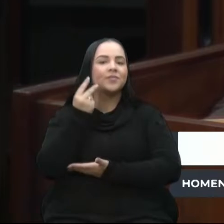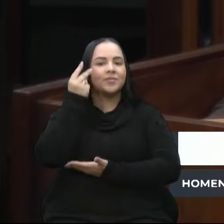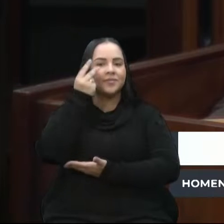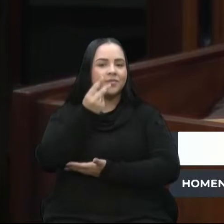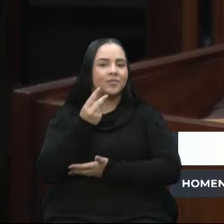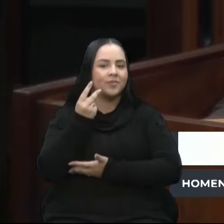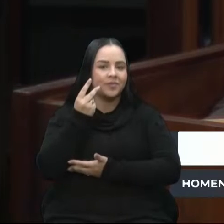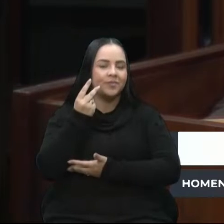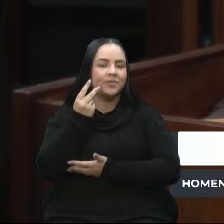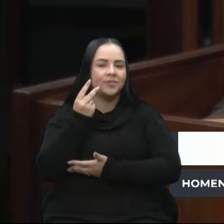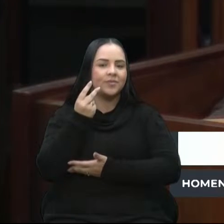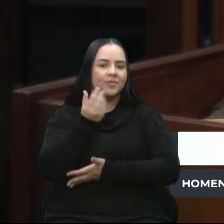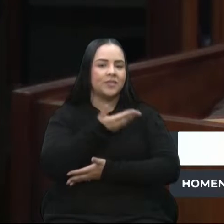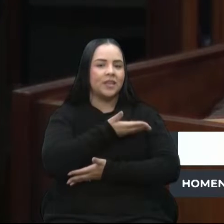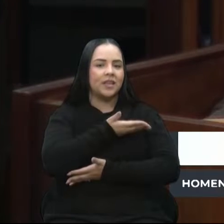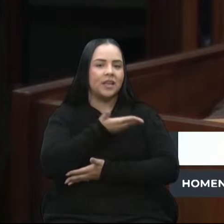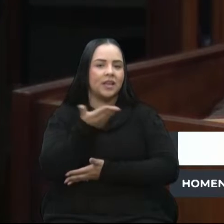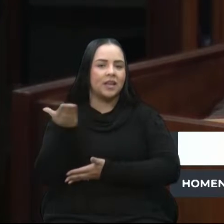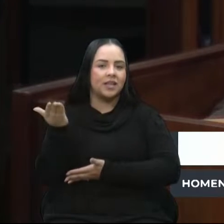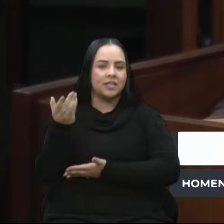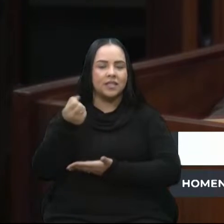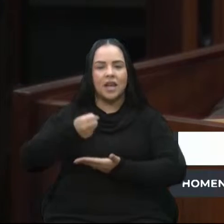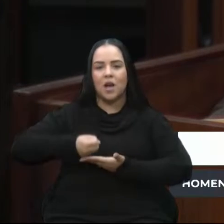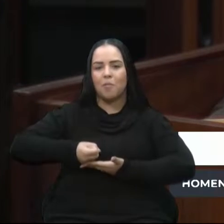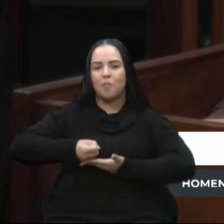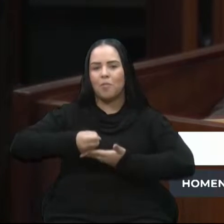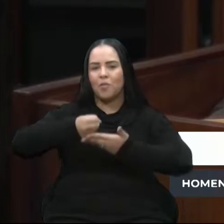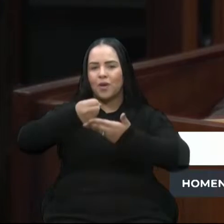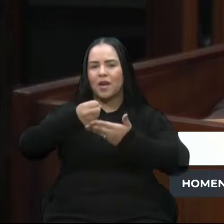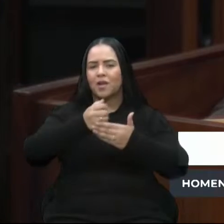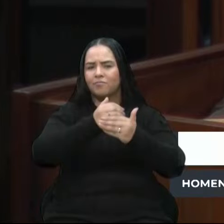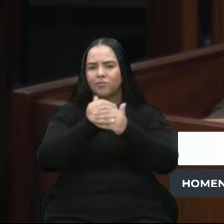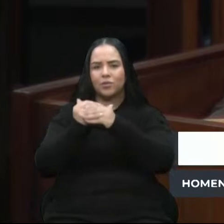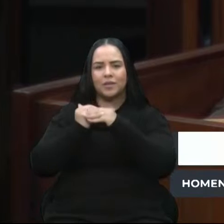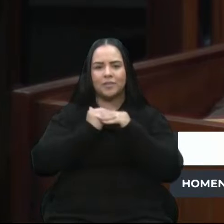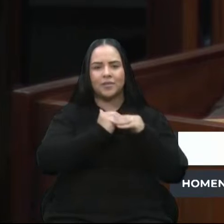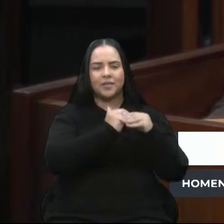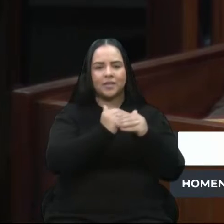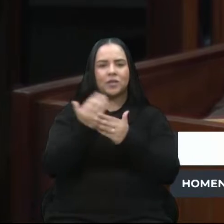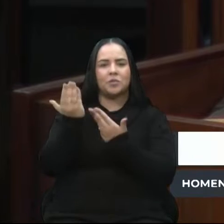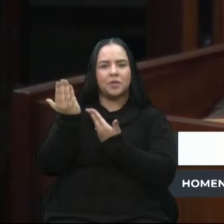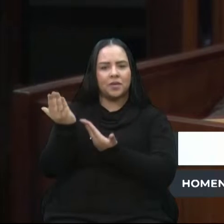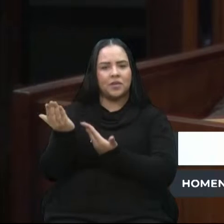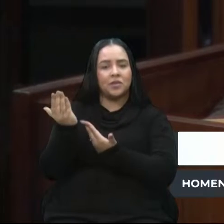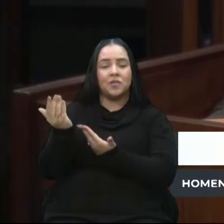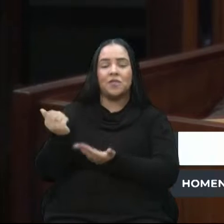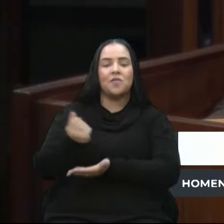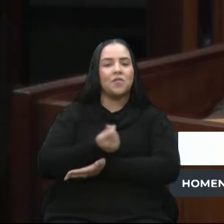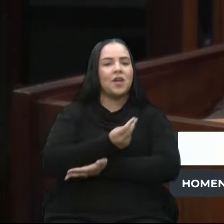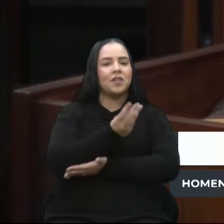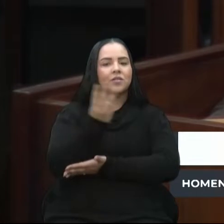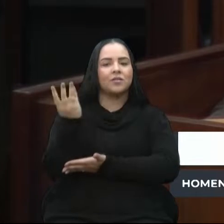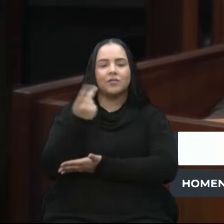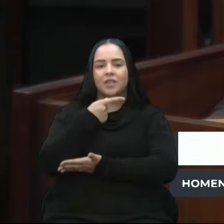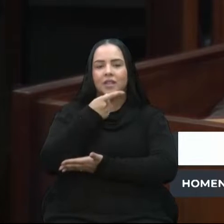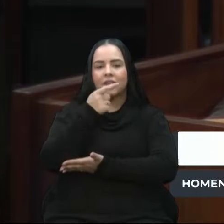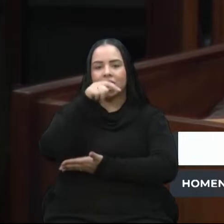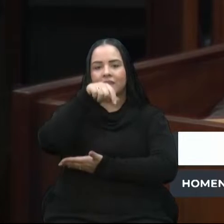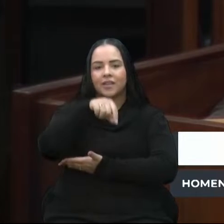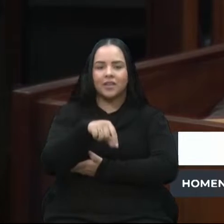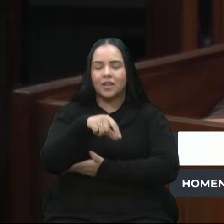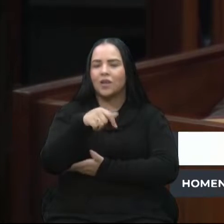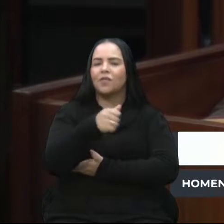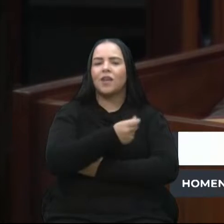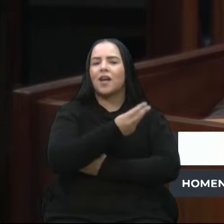que apoiaram por unanimidade essa homenagem, e vários se manifestaram aqui, falando